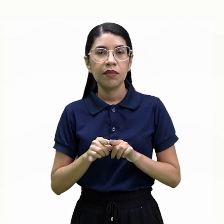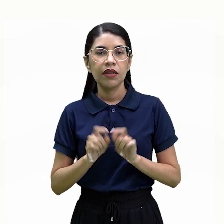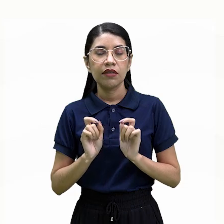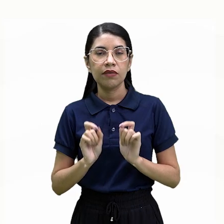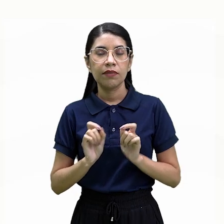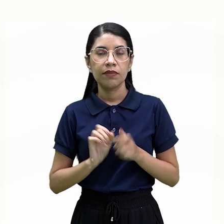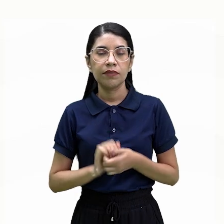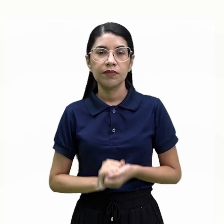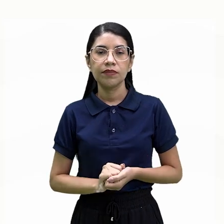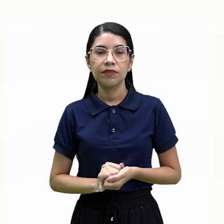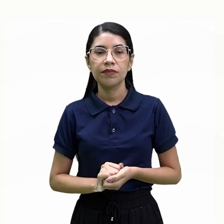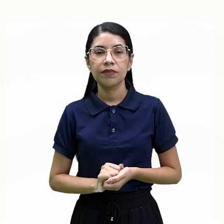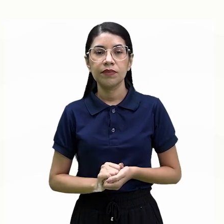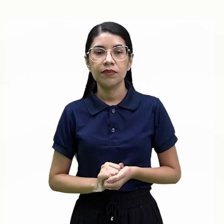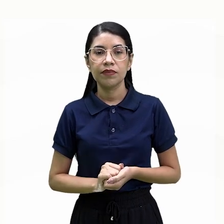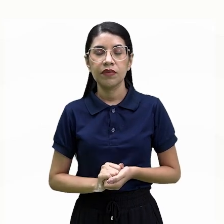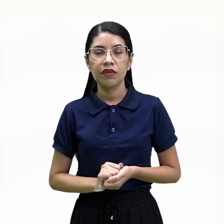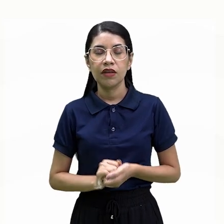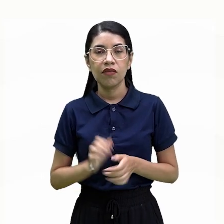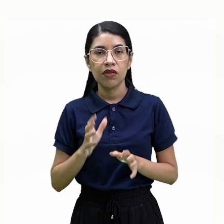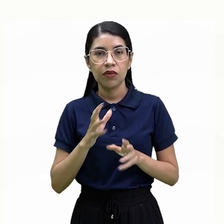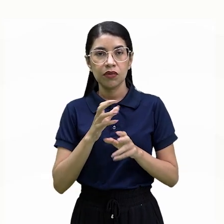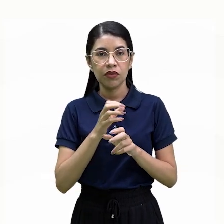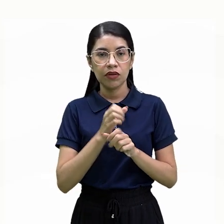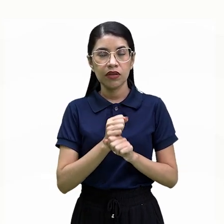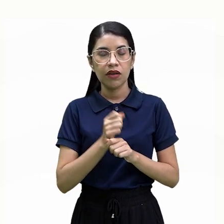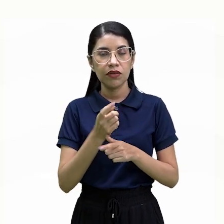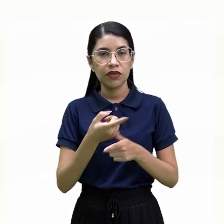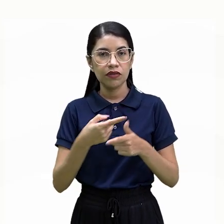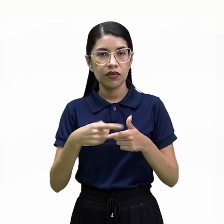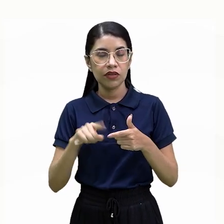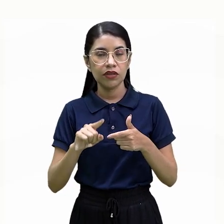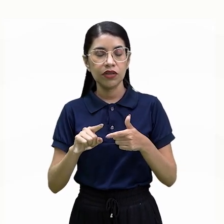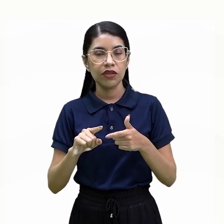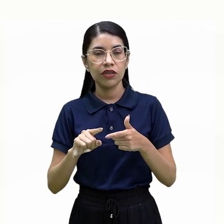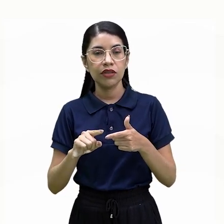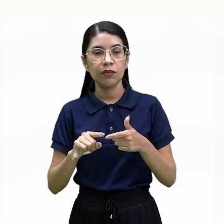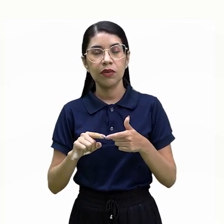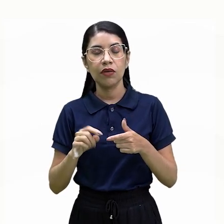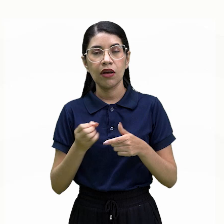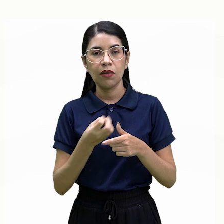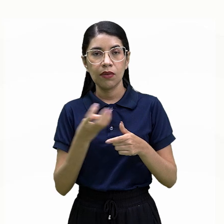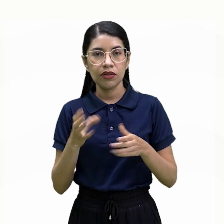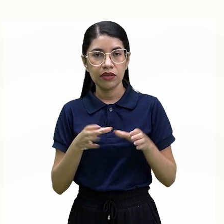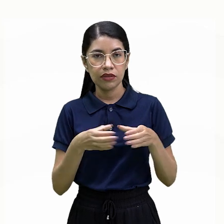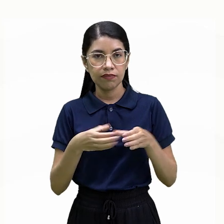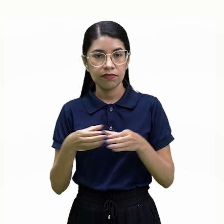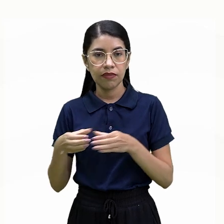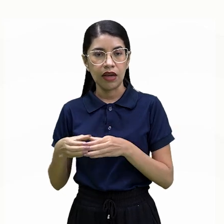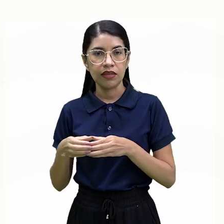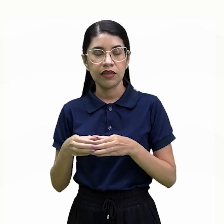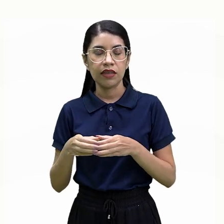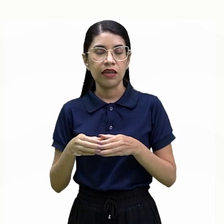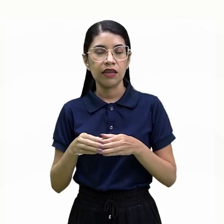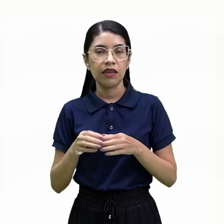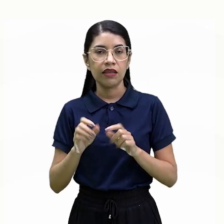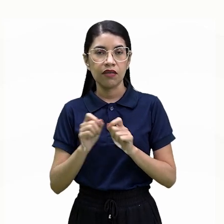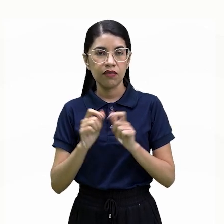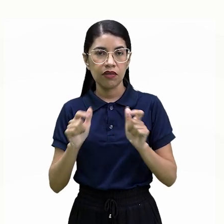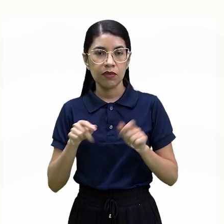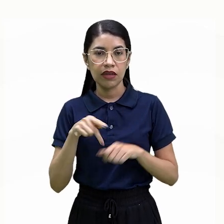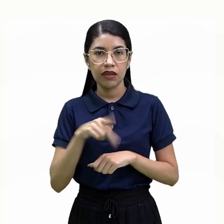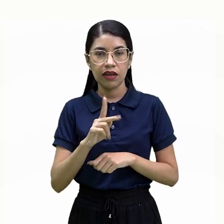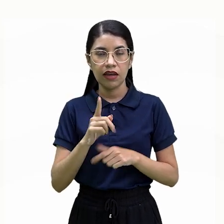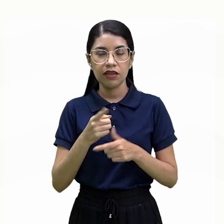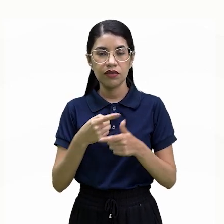vou fazer? Eu vou pegar a amplitude total e dividir pelo número de classes. Beleza? Lembre,